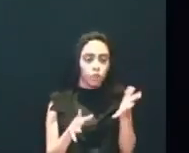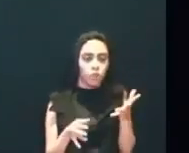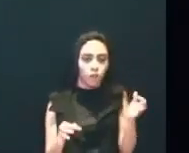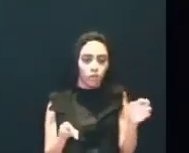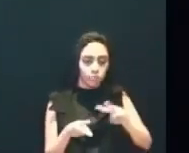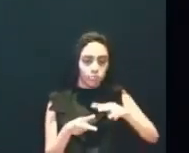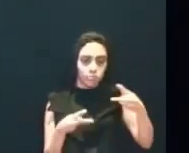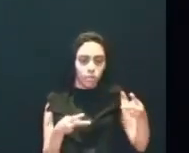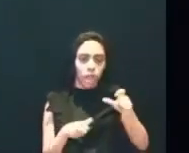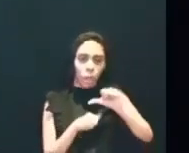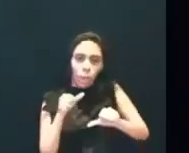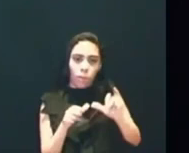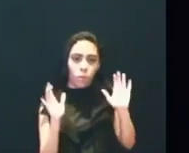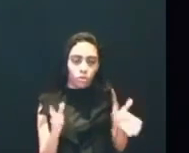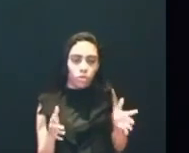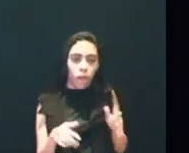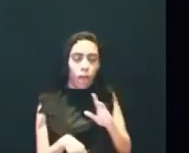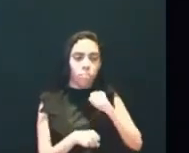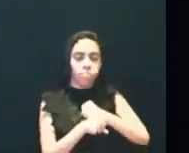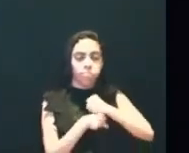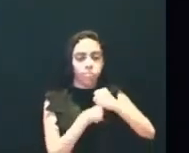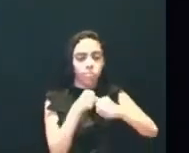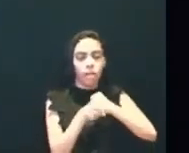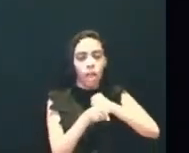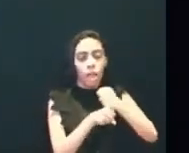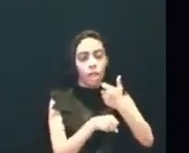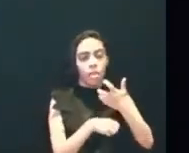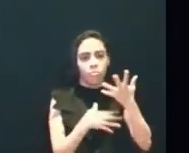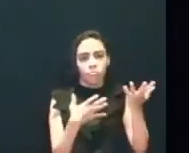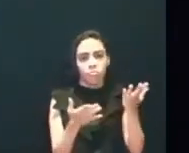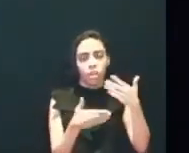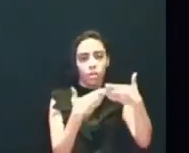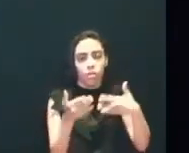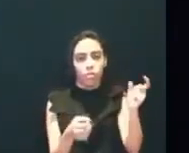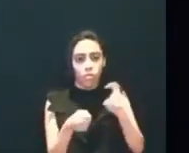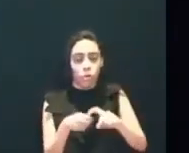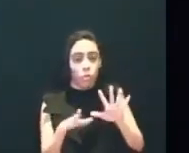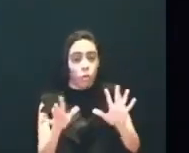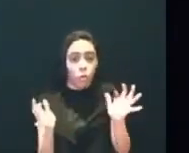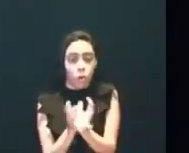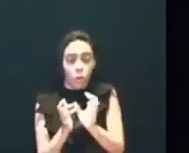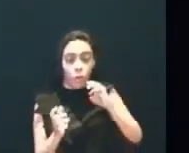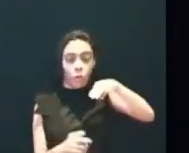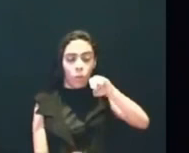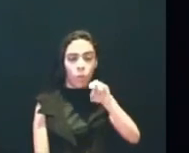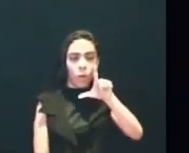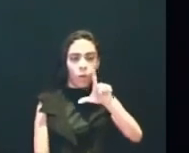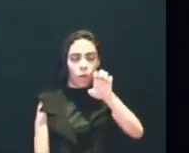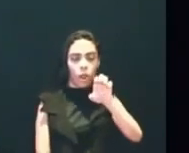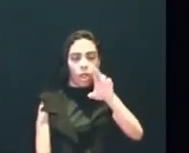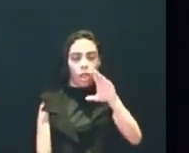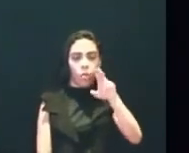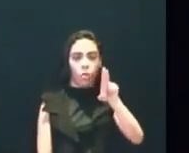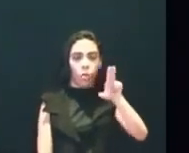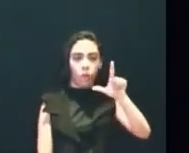fizeram um transplante e alguns anos depois teve recidiva da doença. Uma recidiva molecular, tratada com